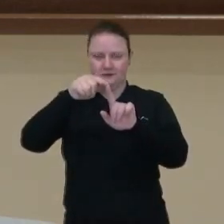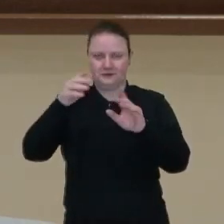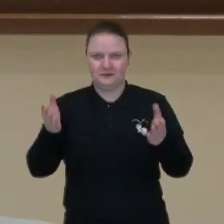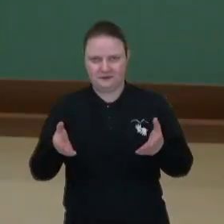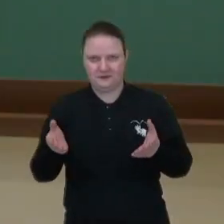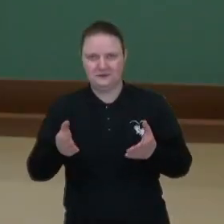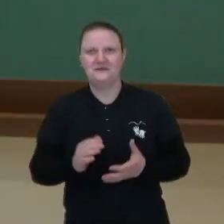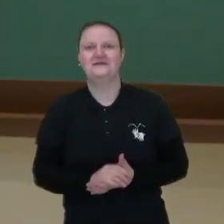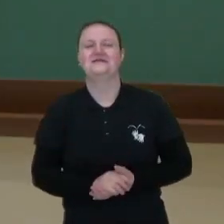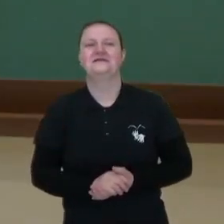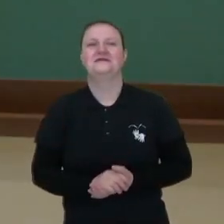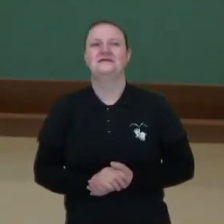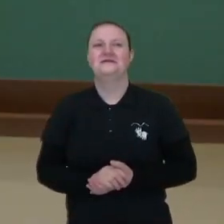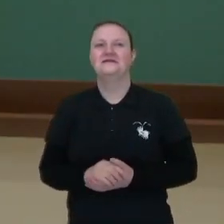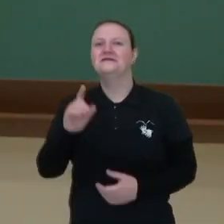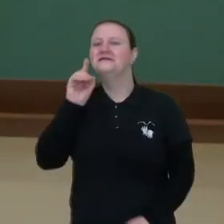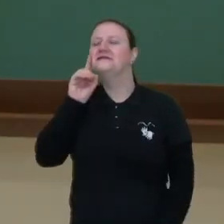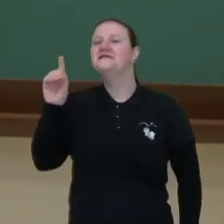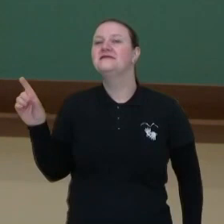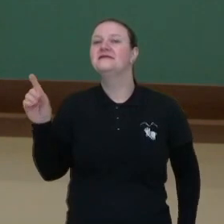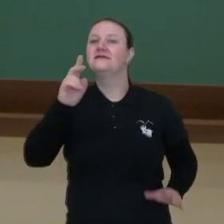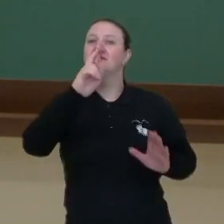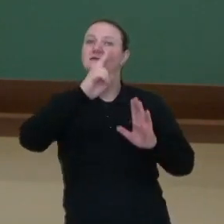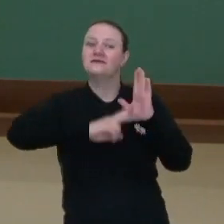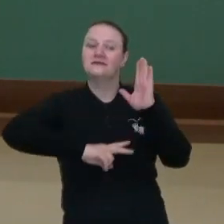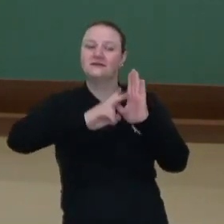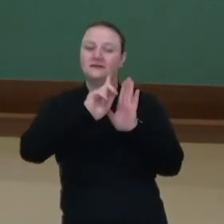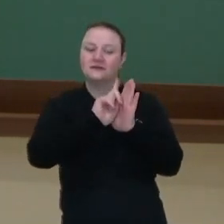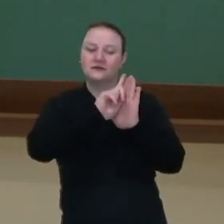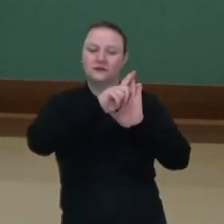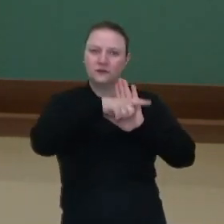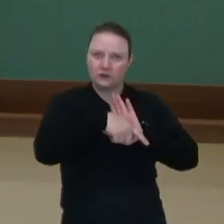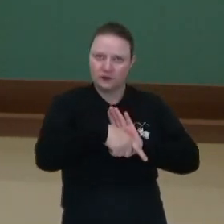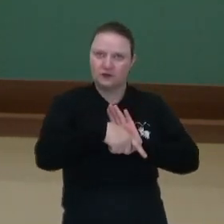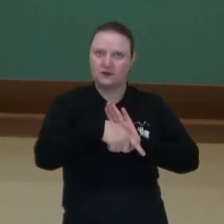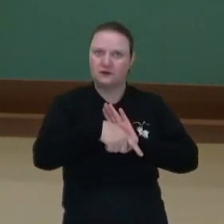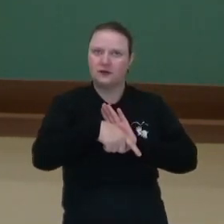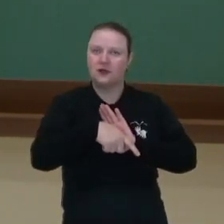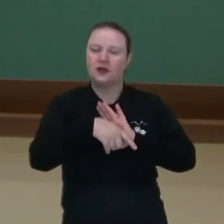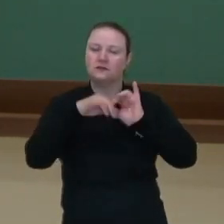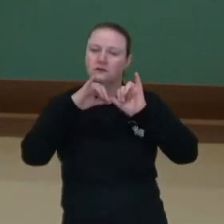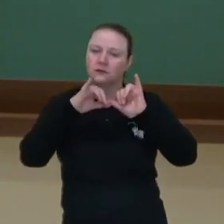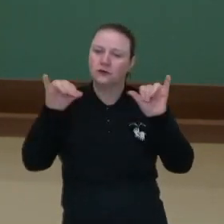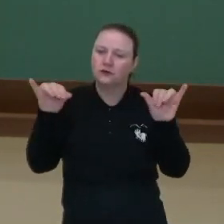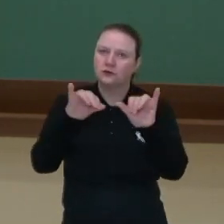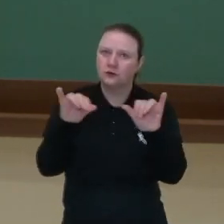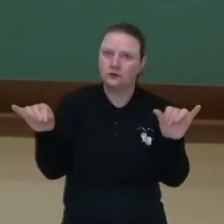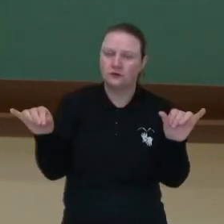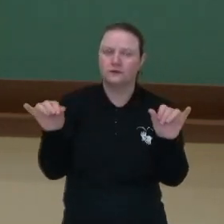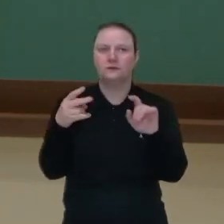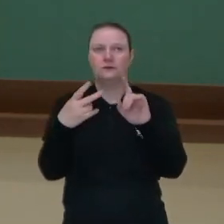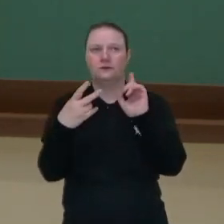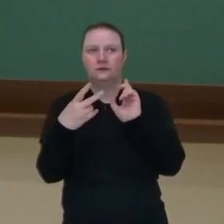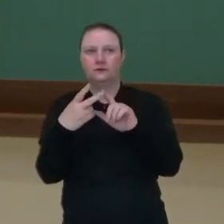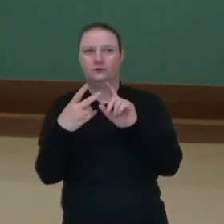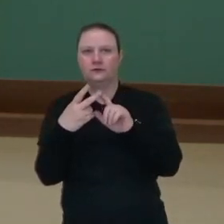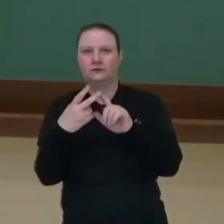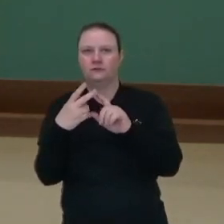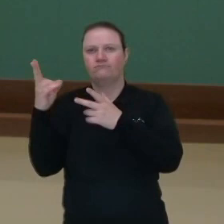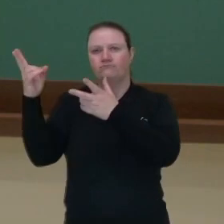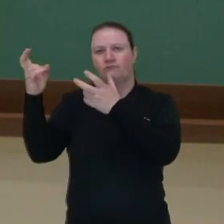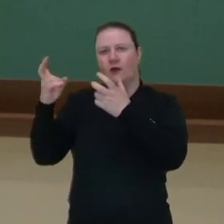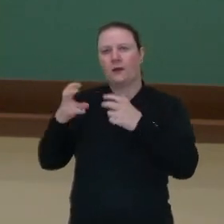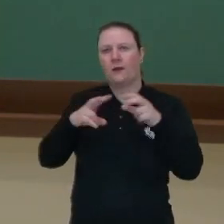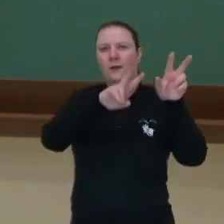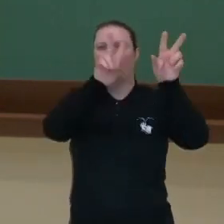objetivos. Faremos a leitura do gênero discursivo notícia, certo? Vamos identificar o seu